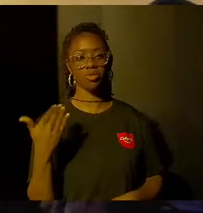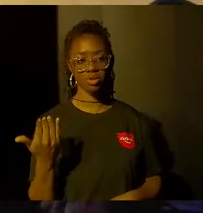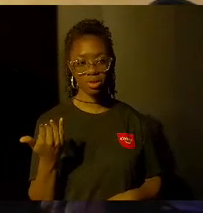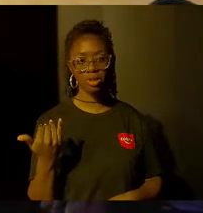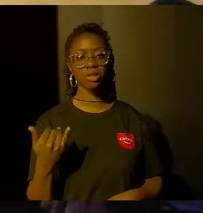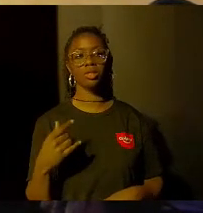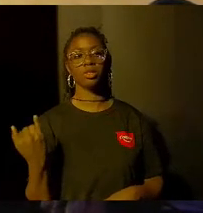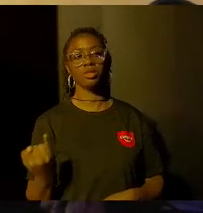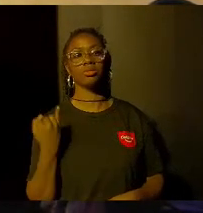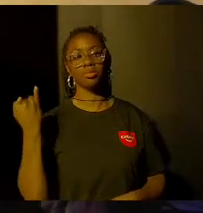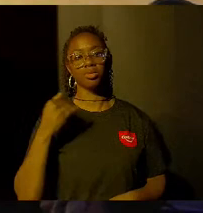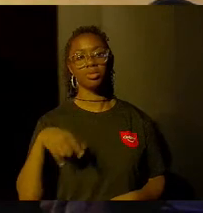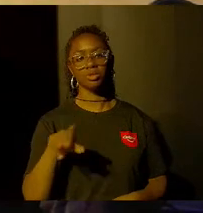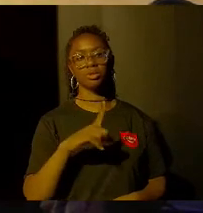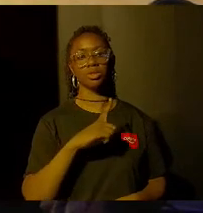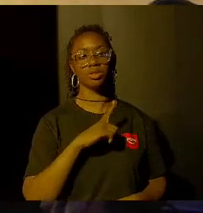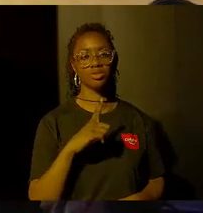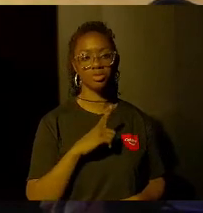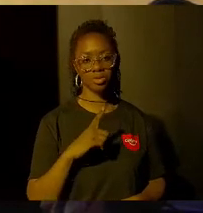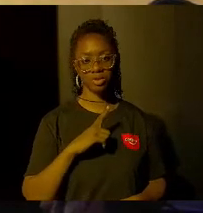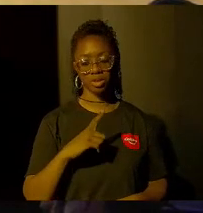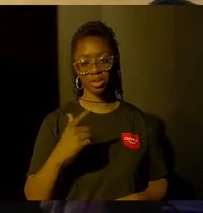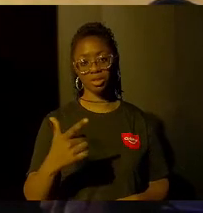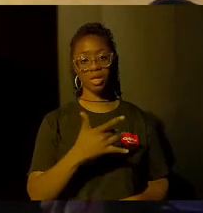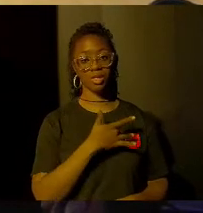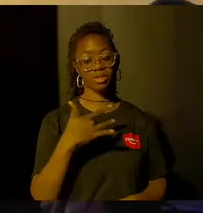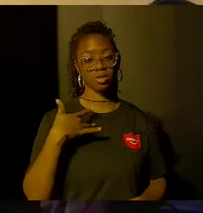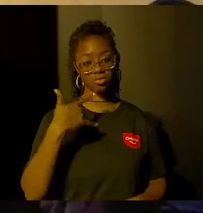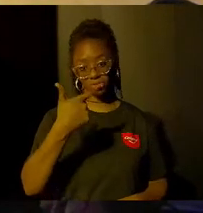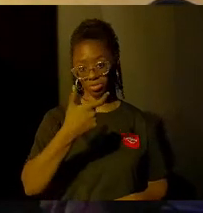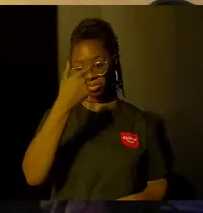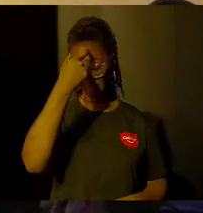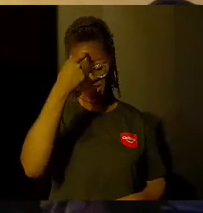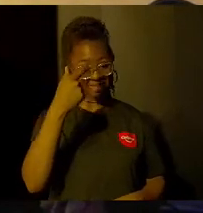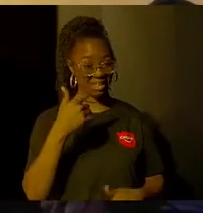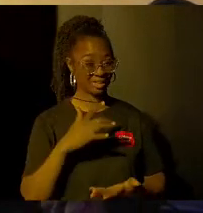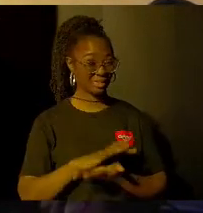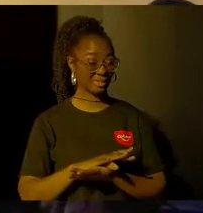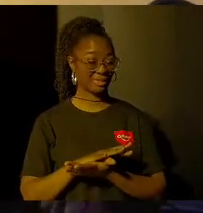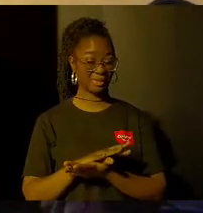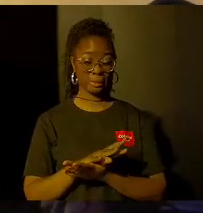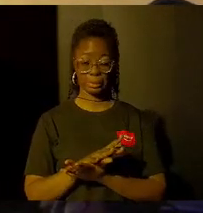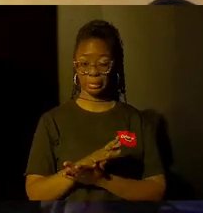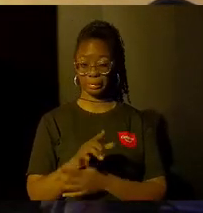importância que essas mães têm a saúde mental dessas mulheres fica completamente